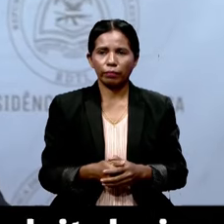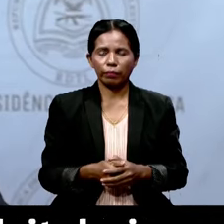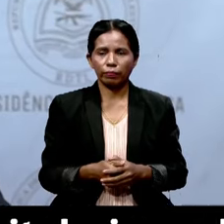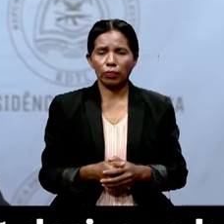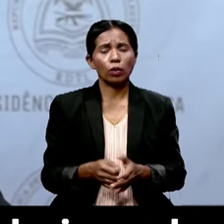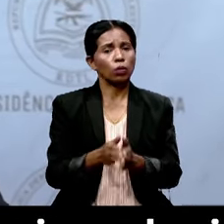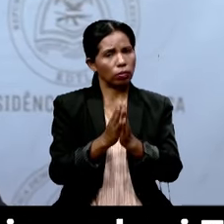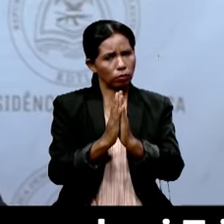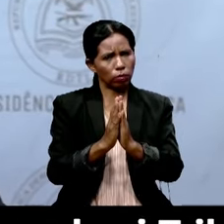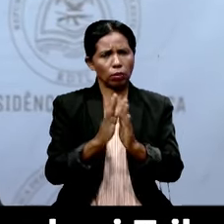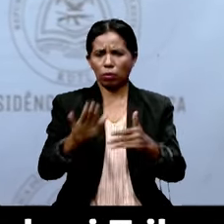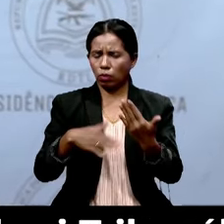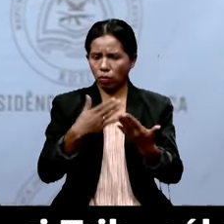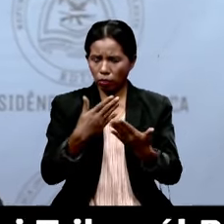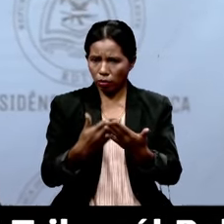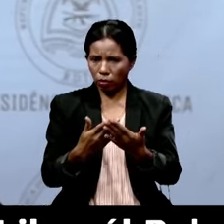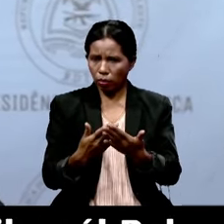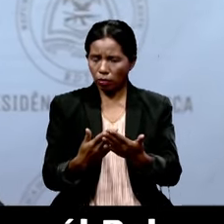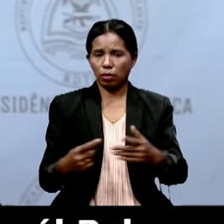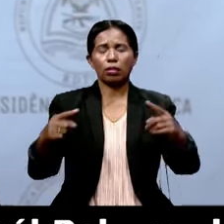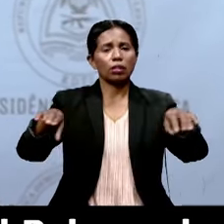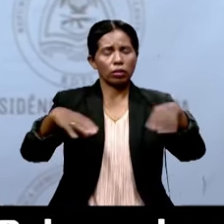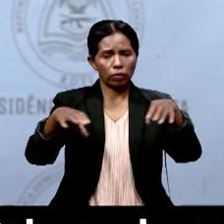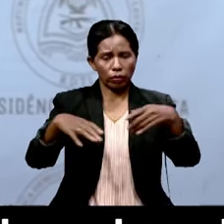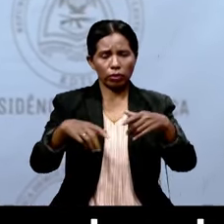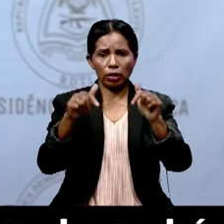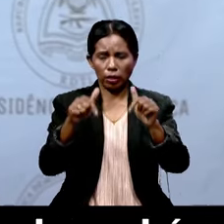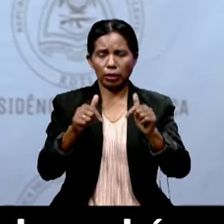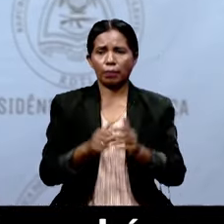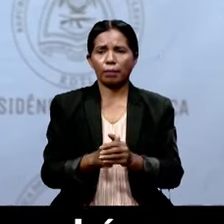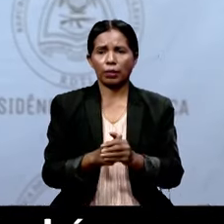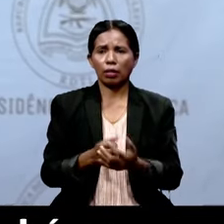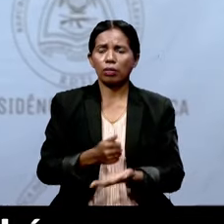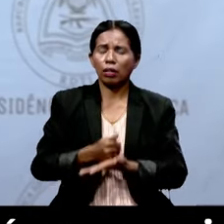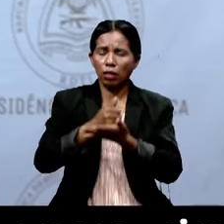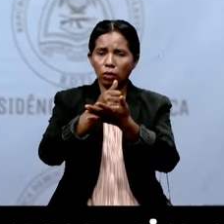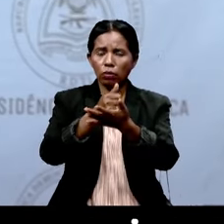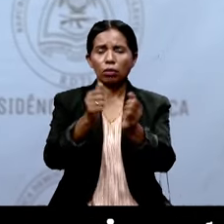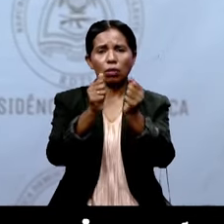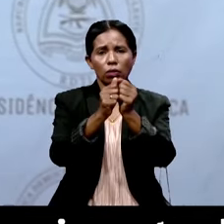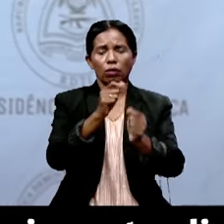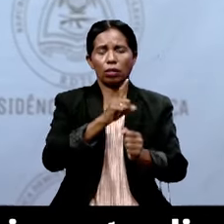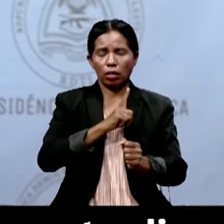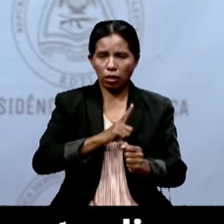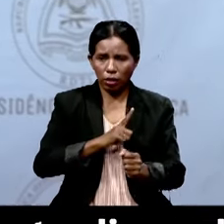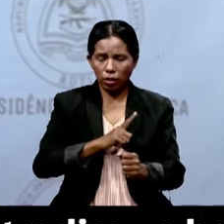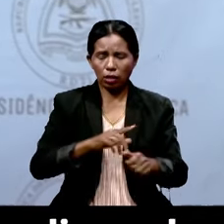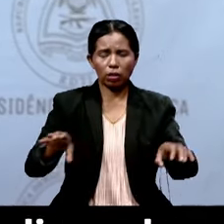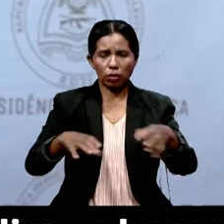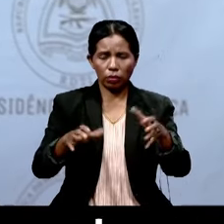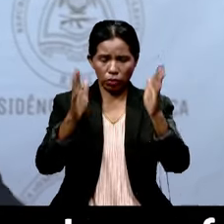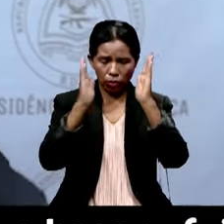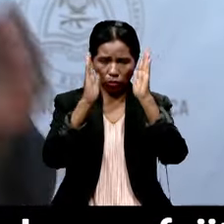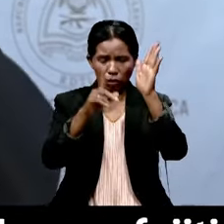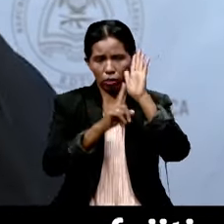o subarro todo no meu serviço, a tu serviço ao lar, serviço à